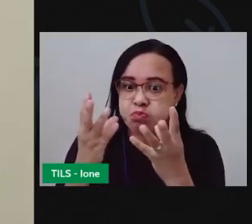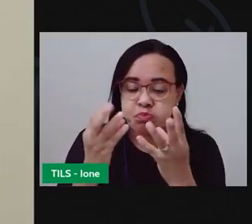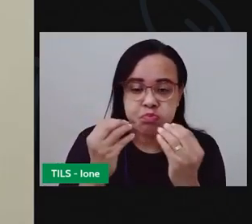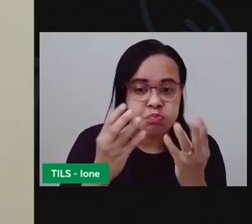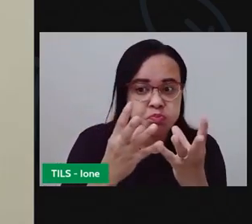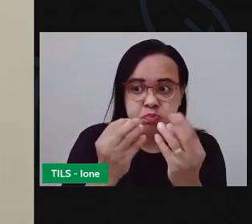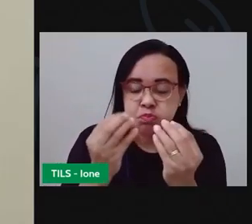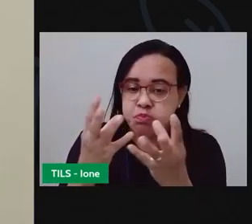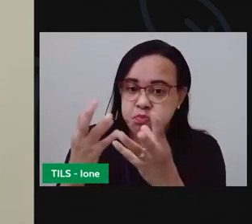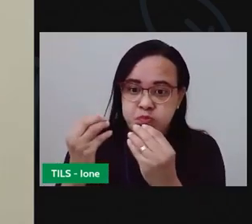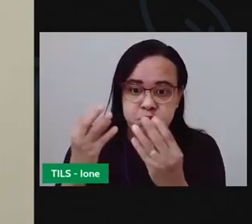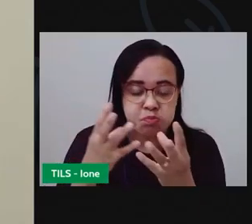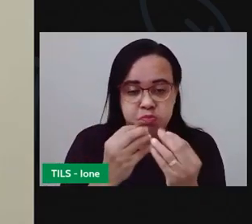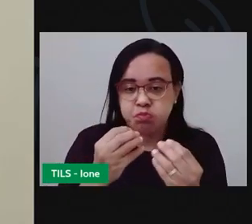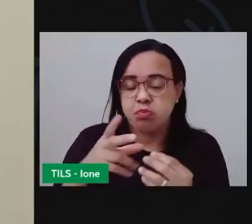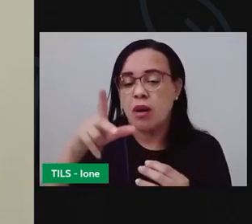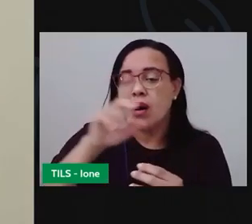matéria-prima.